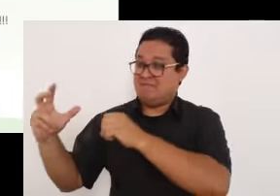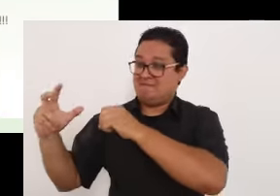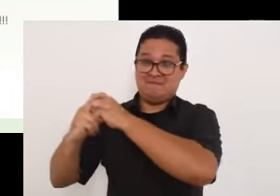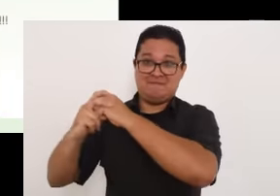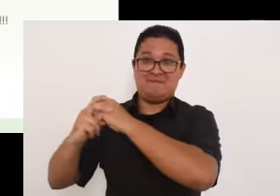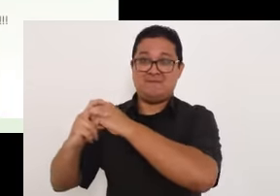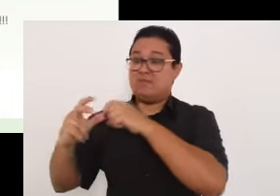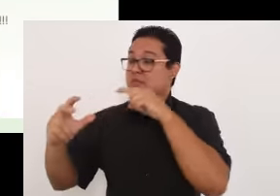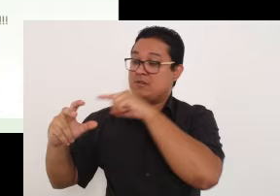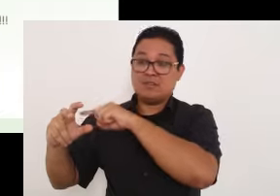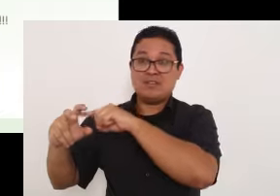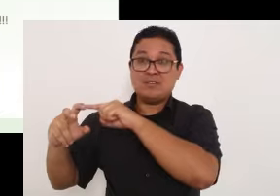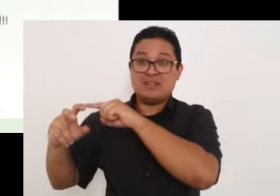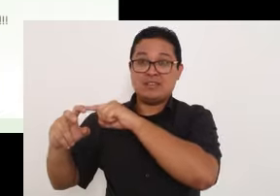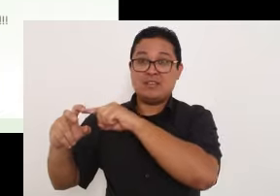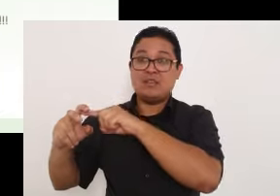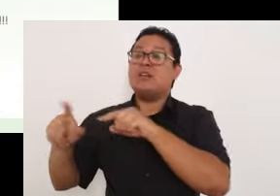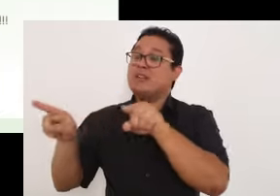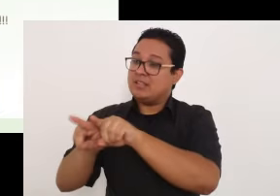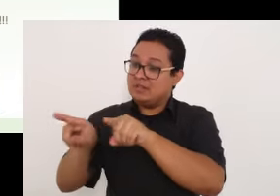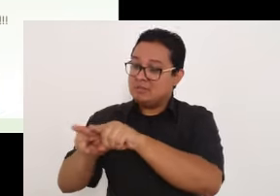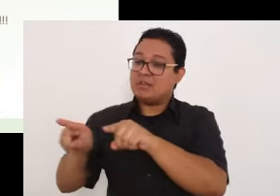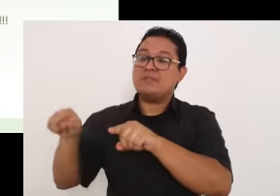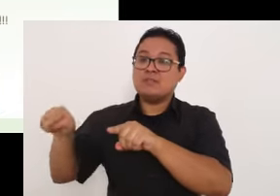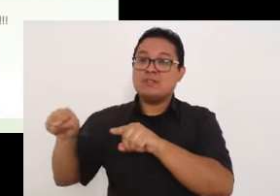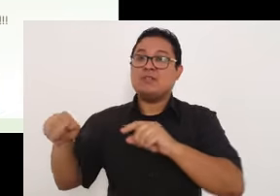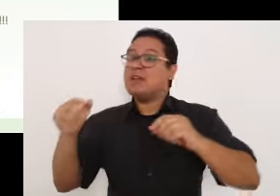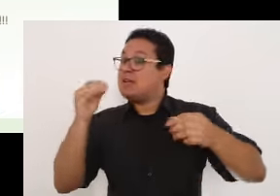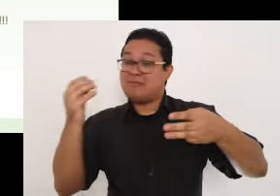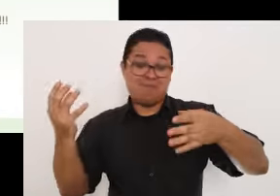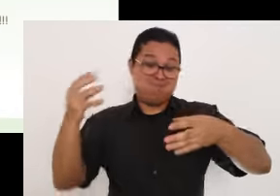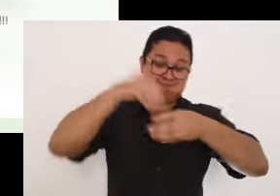seres vivos, né? Depois das células. Tudo bem?